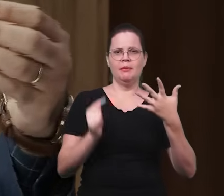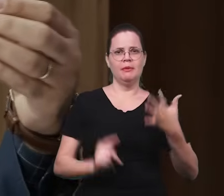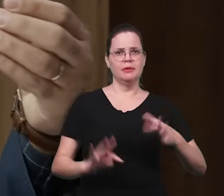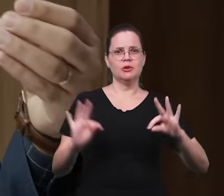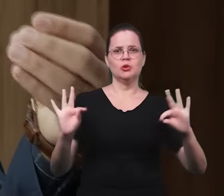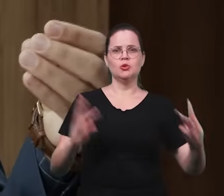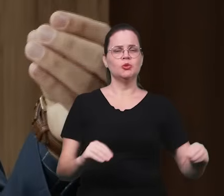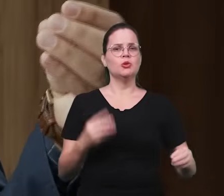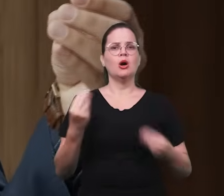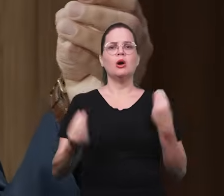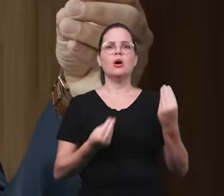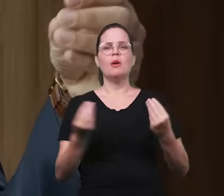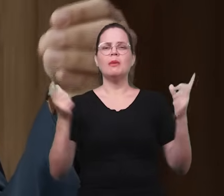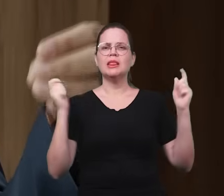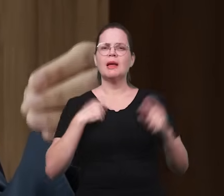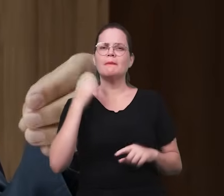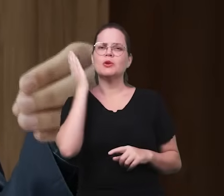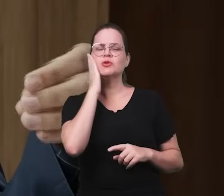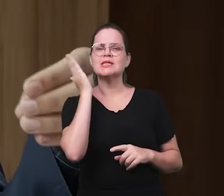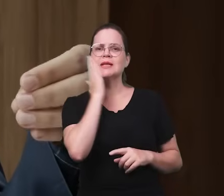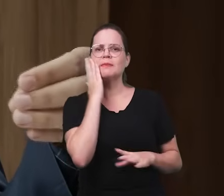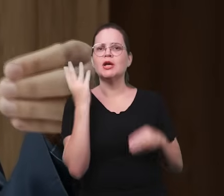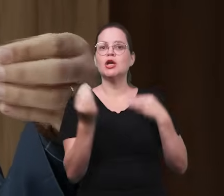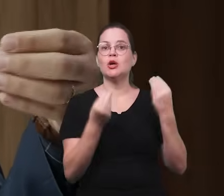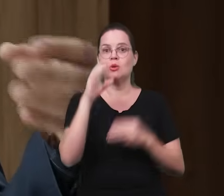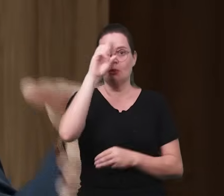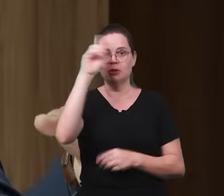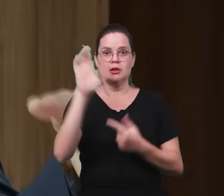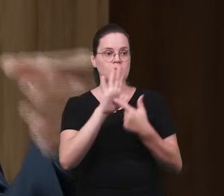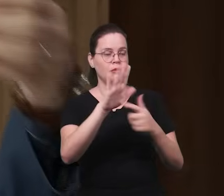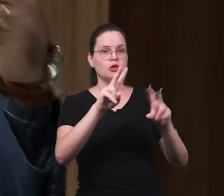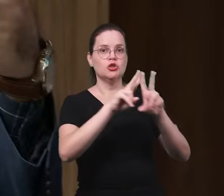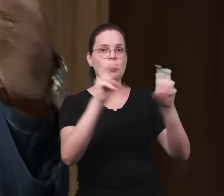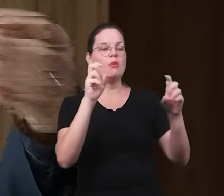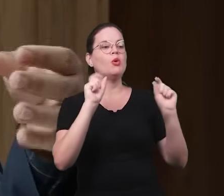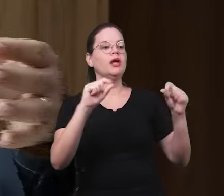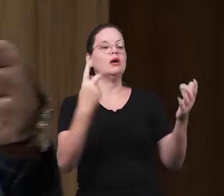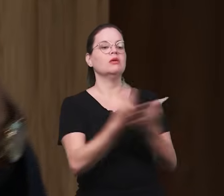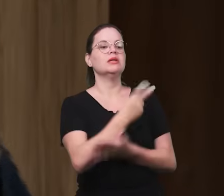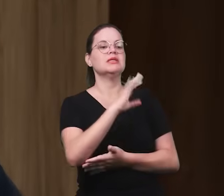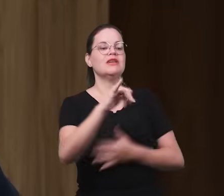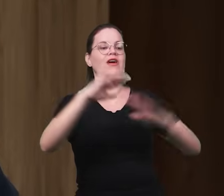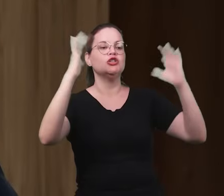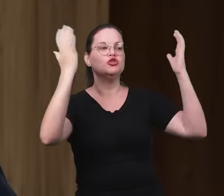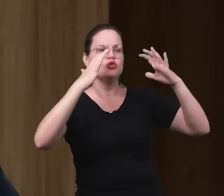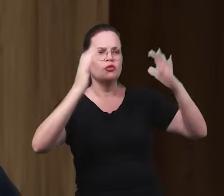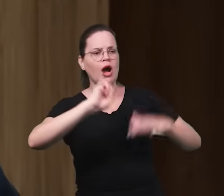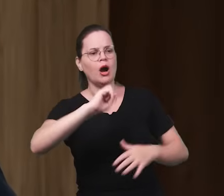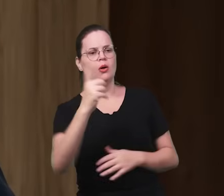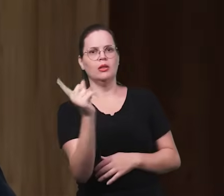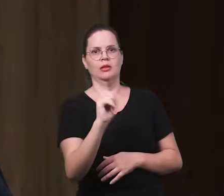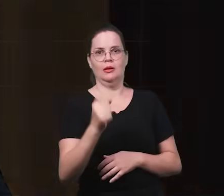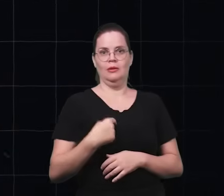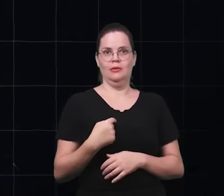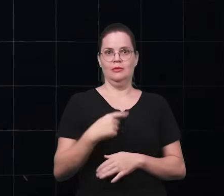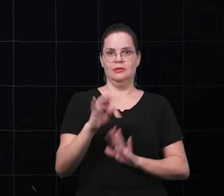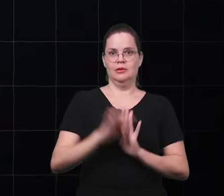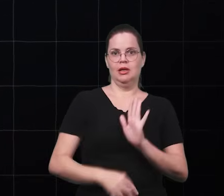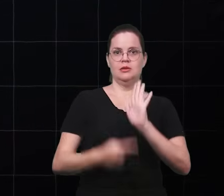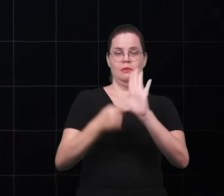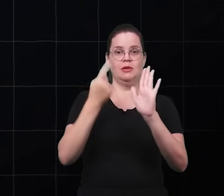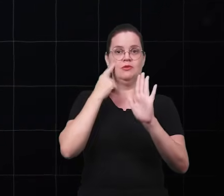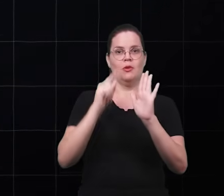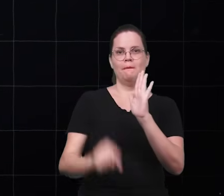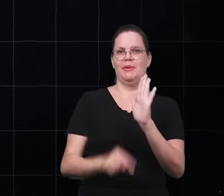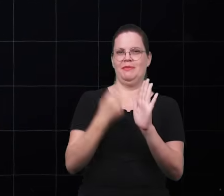como prever e como que o Senhor fala sobre previsão de chuva, previsão de tempo. O primeiro é esse versículo: quem numerará